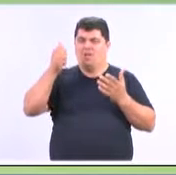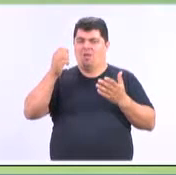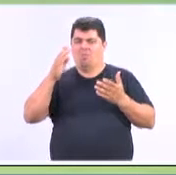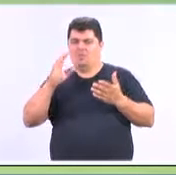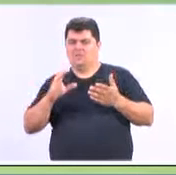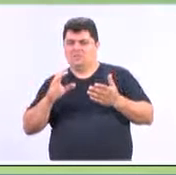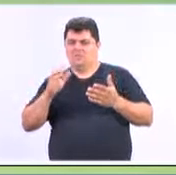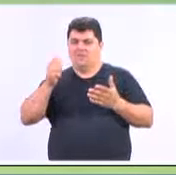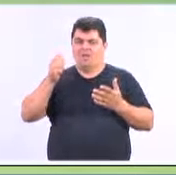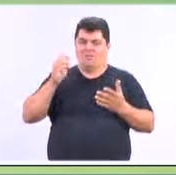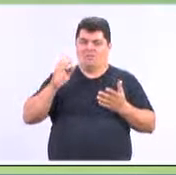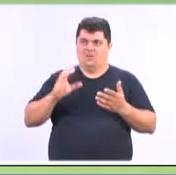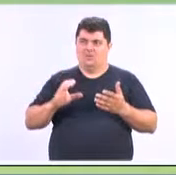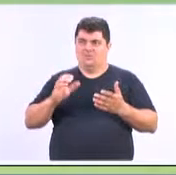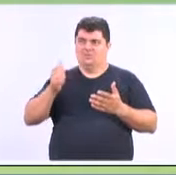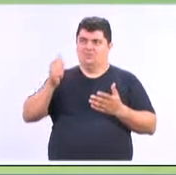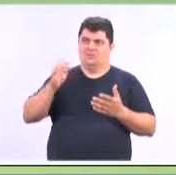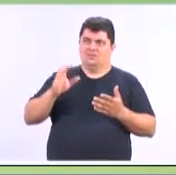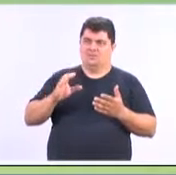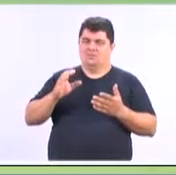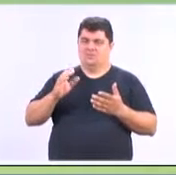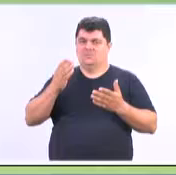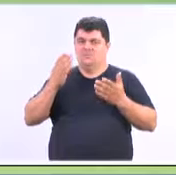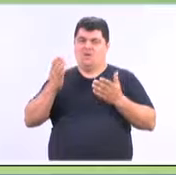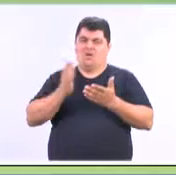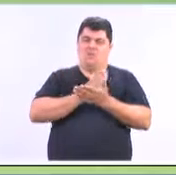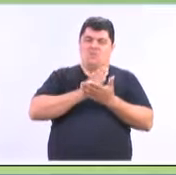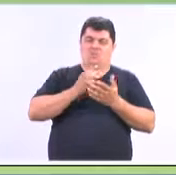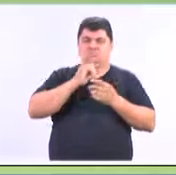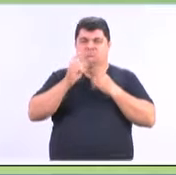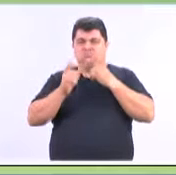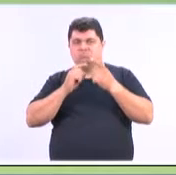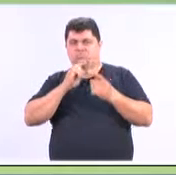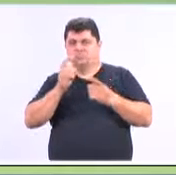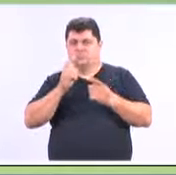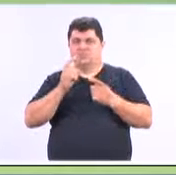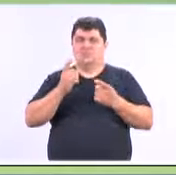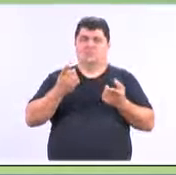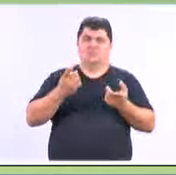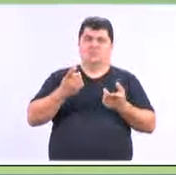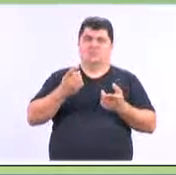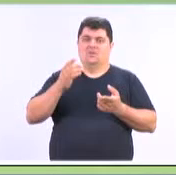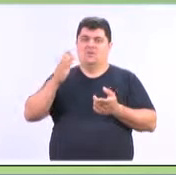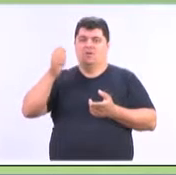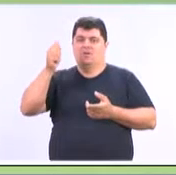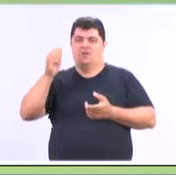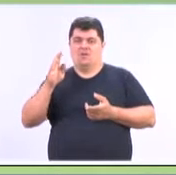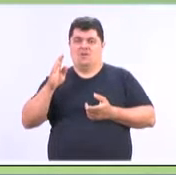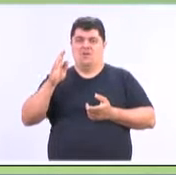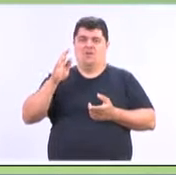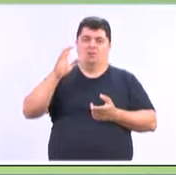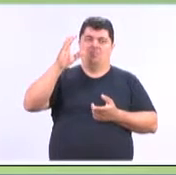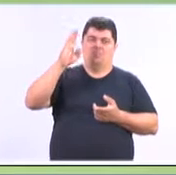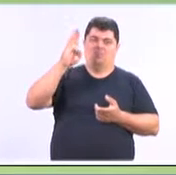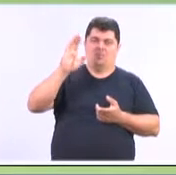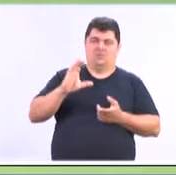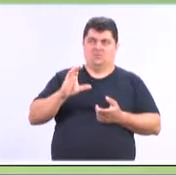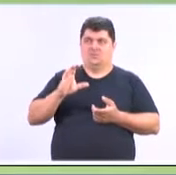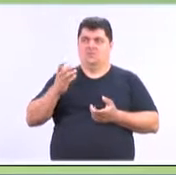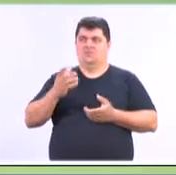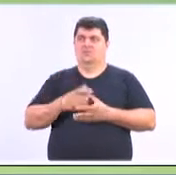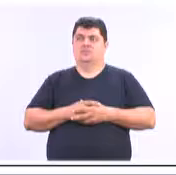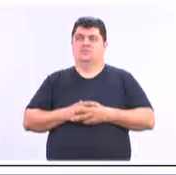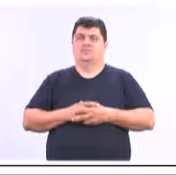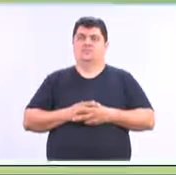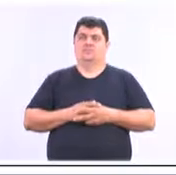B e C. Tiveram dúvidas nessa questão, outros ficaram em dúvida entre B e A, outros B e C. Ok.